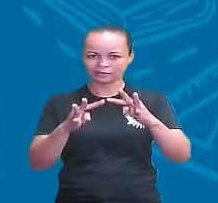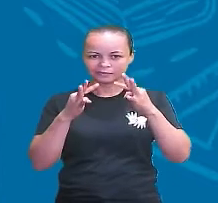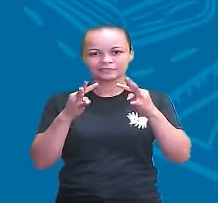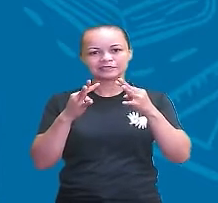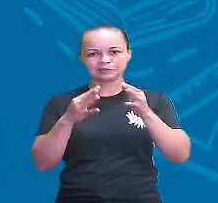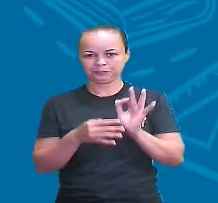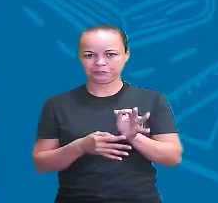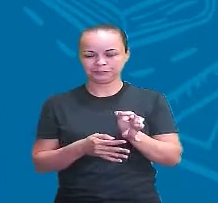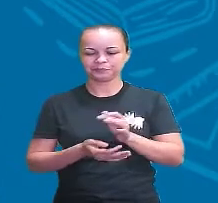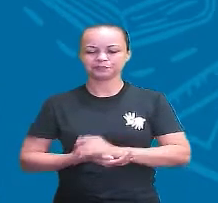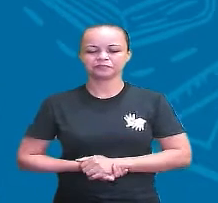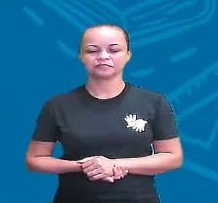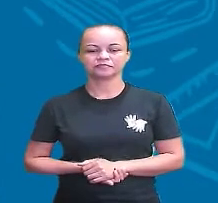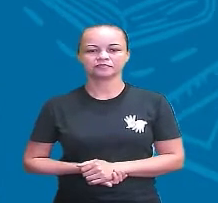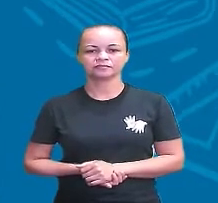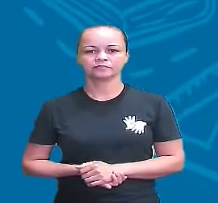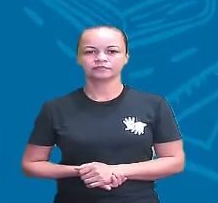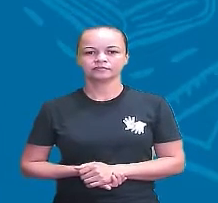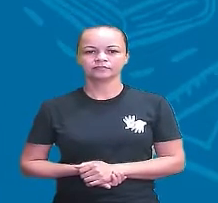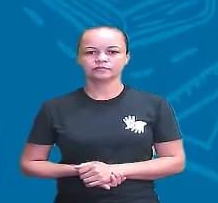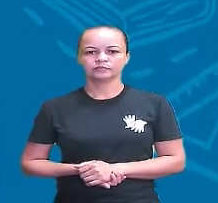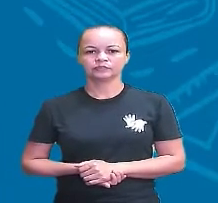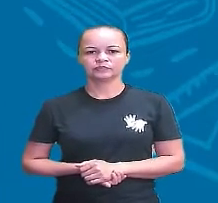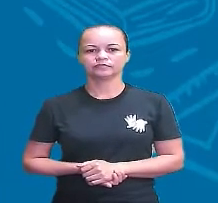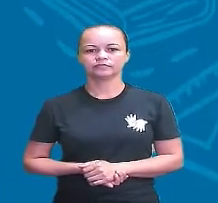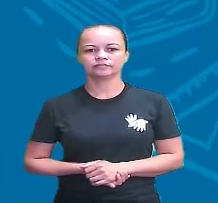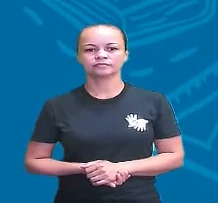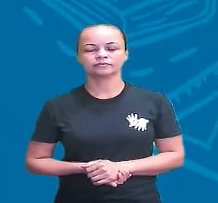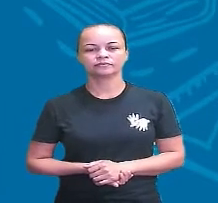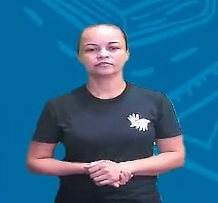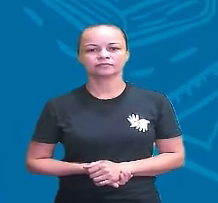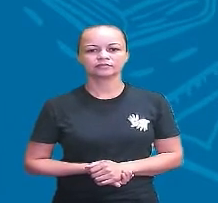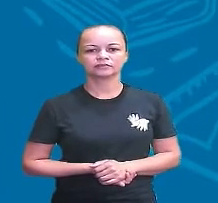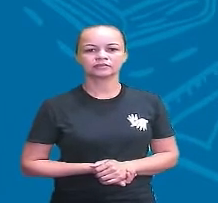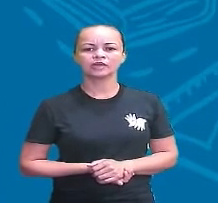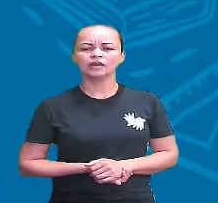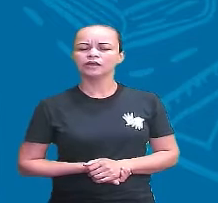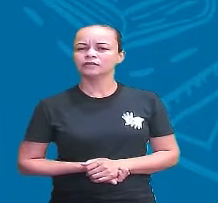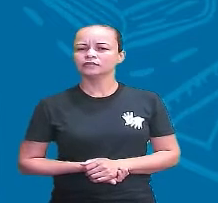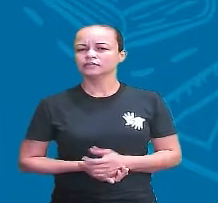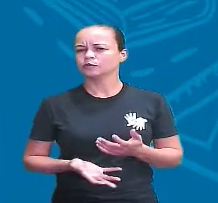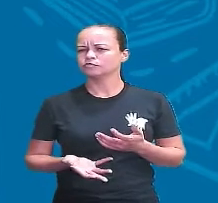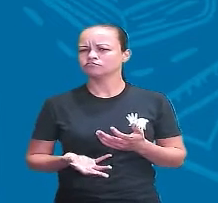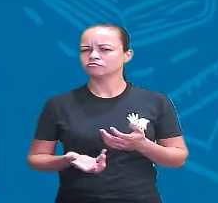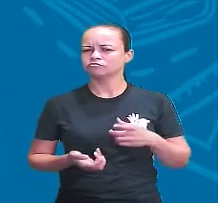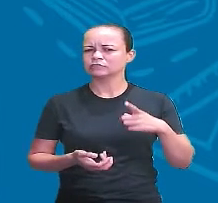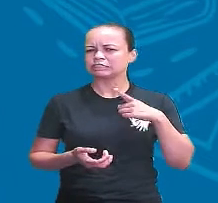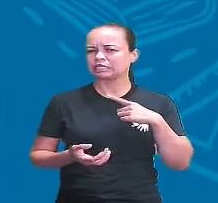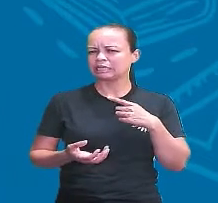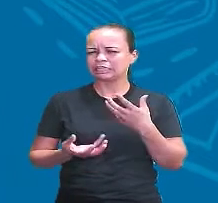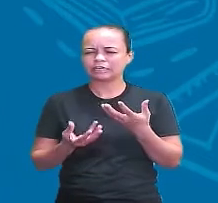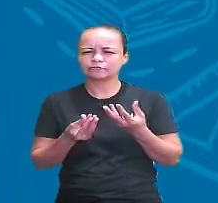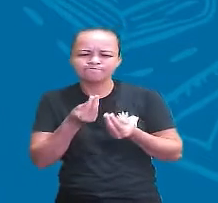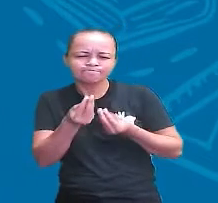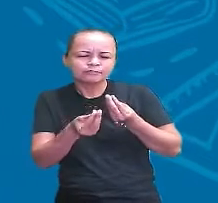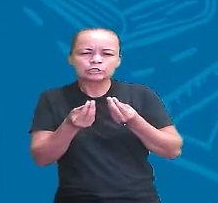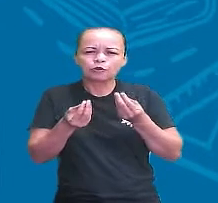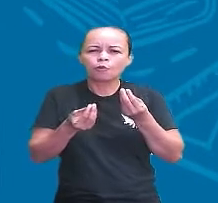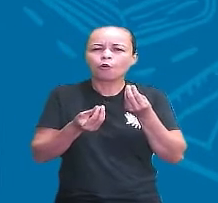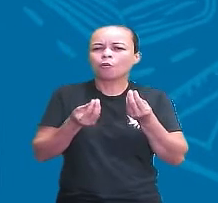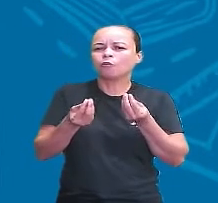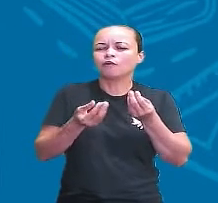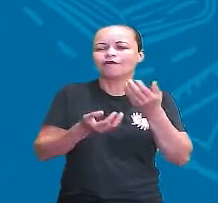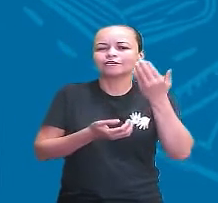tá, turma? Bom, sempre tem aquela rivalidade em saber quando eu vou empregar o